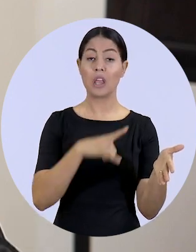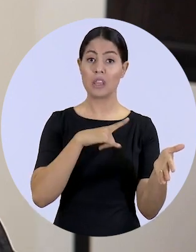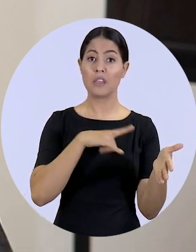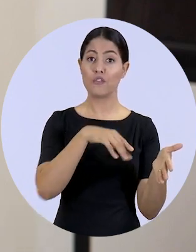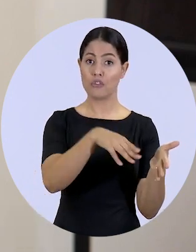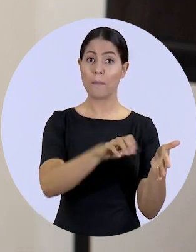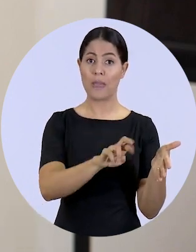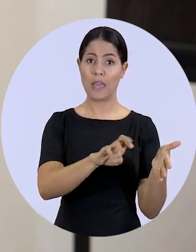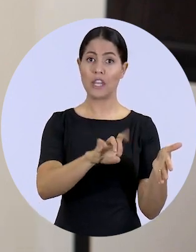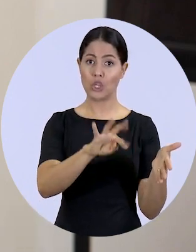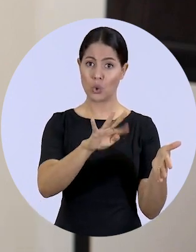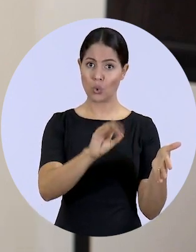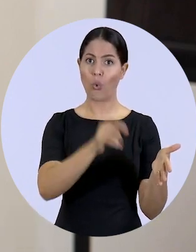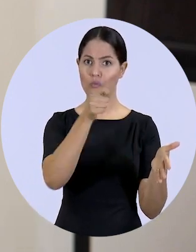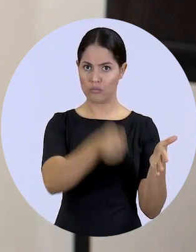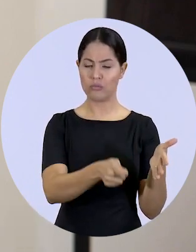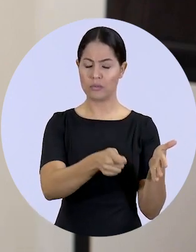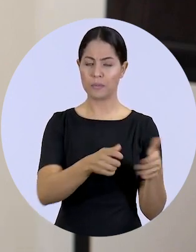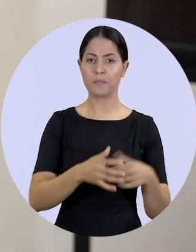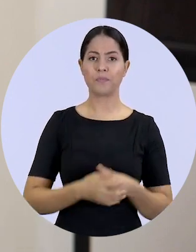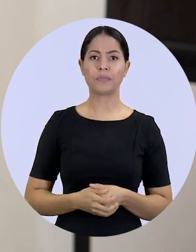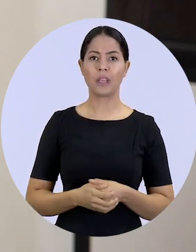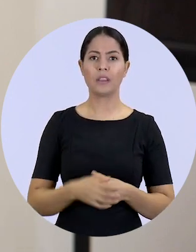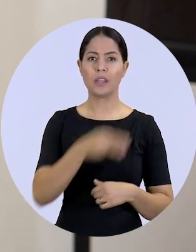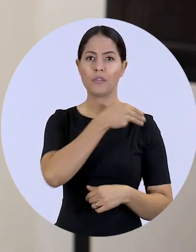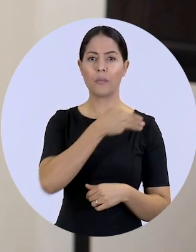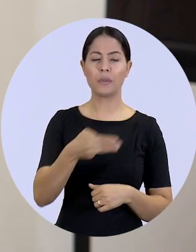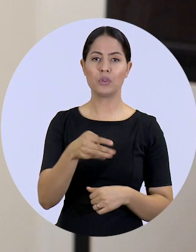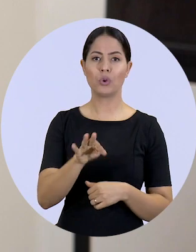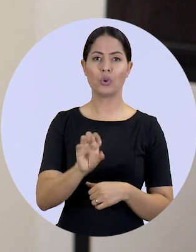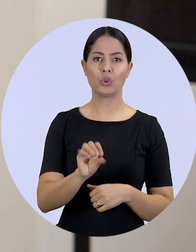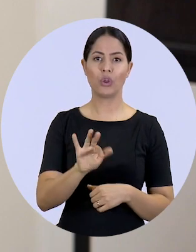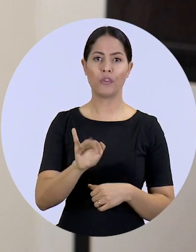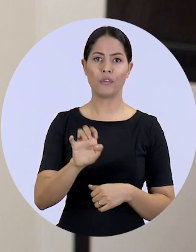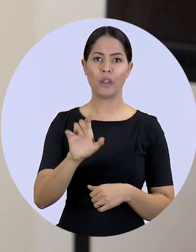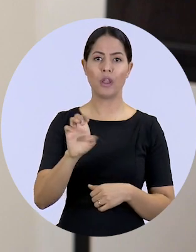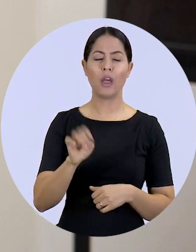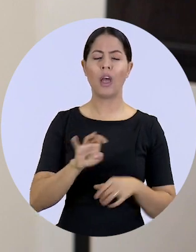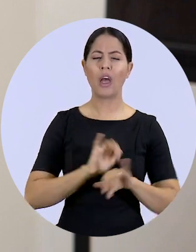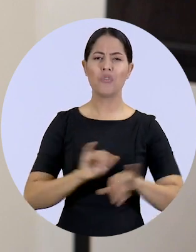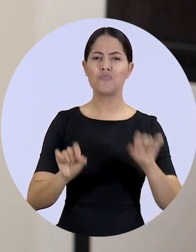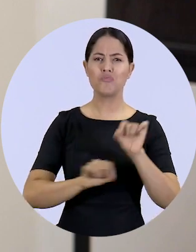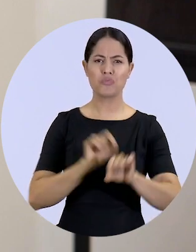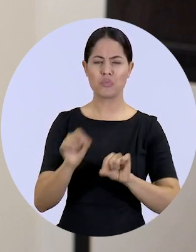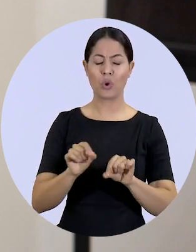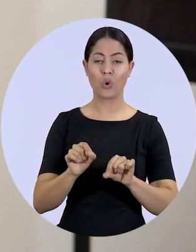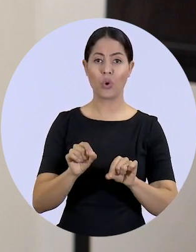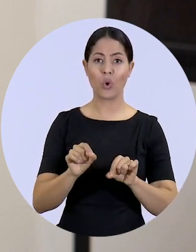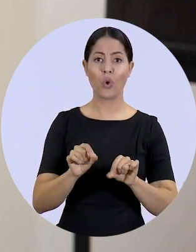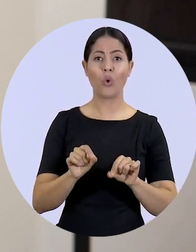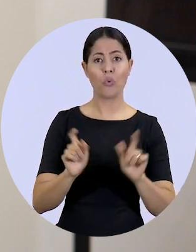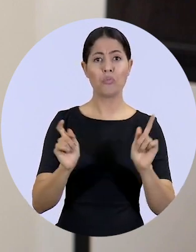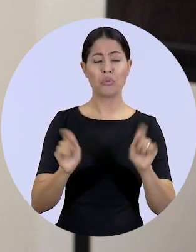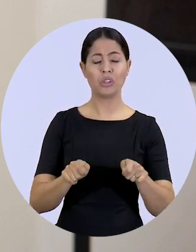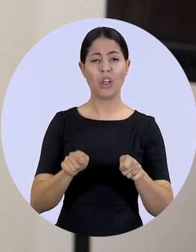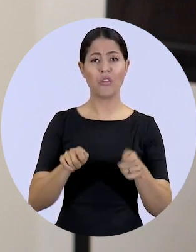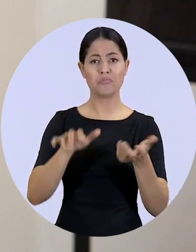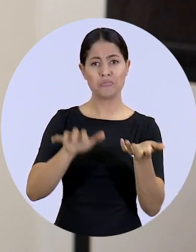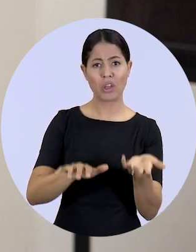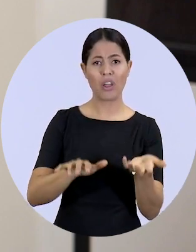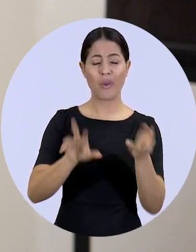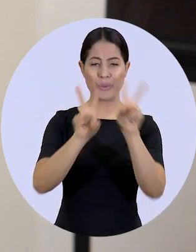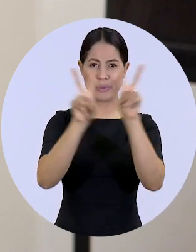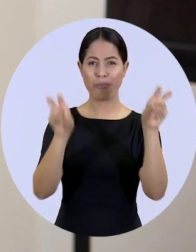uma entrevista do ministro Toffoli, posterior ao julgamento, dizendo que o Congresso Nacional poderia rever